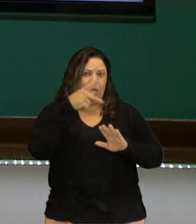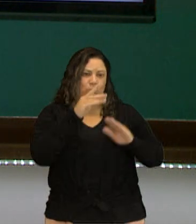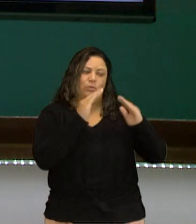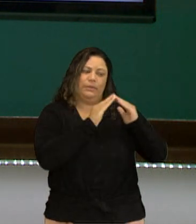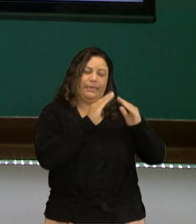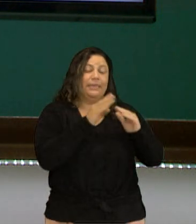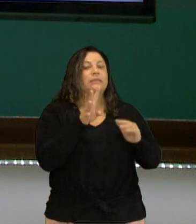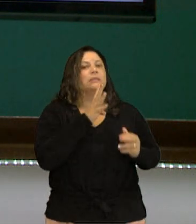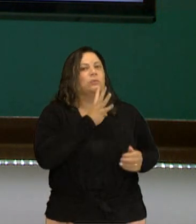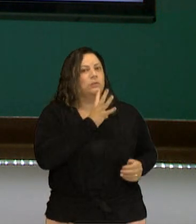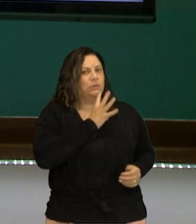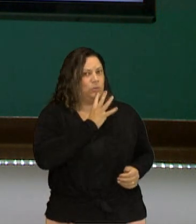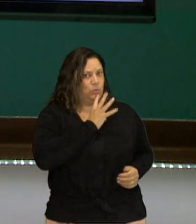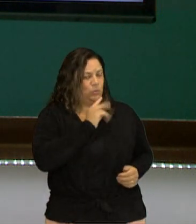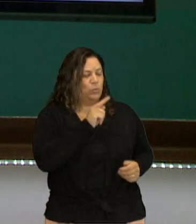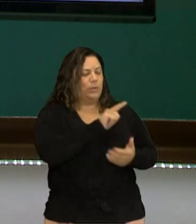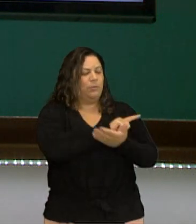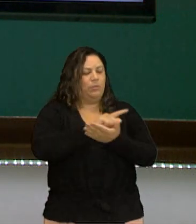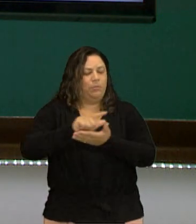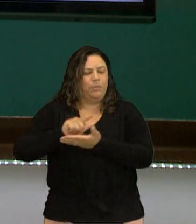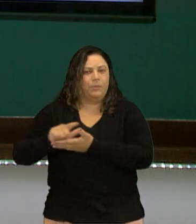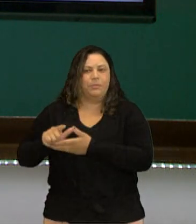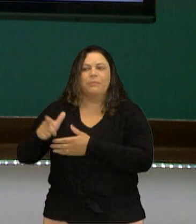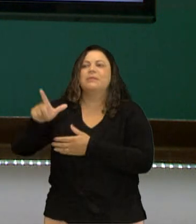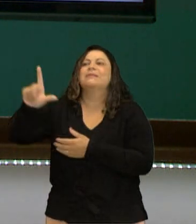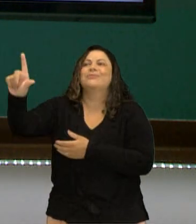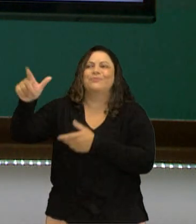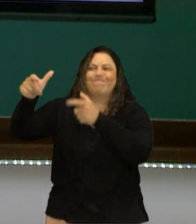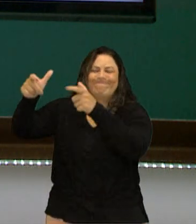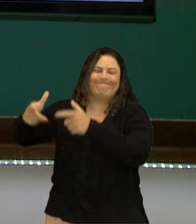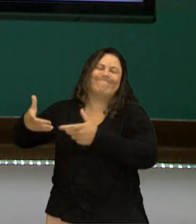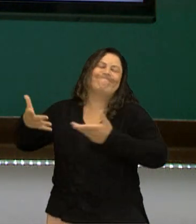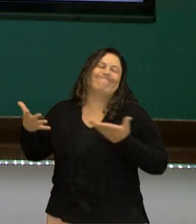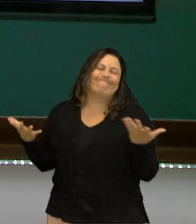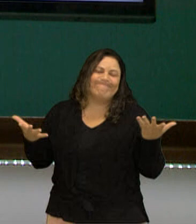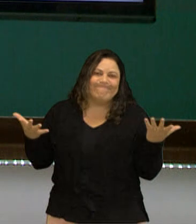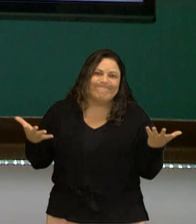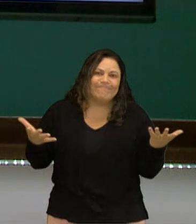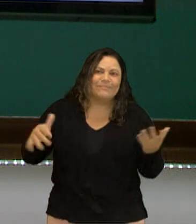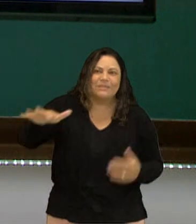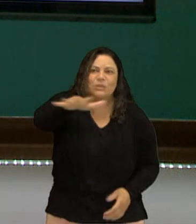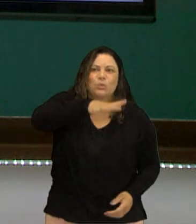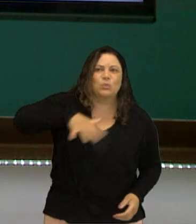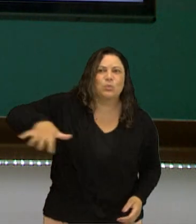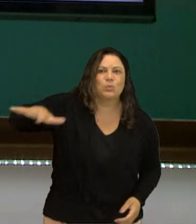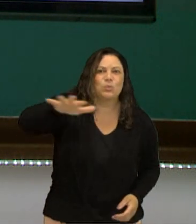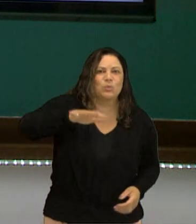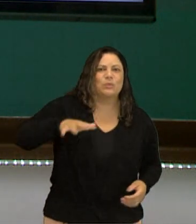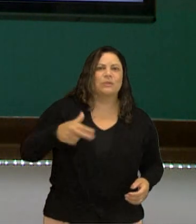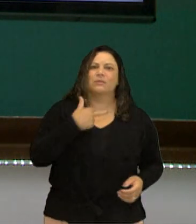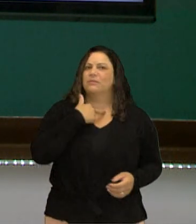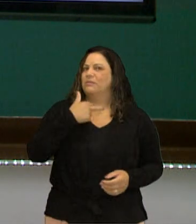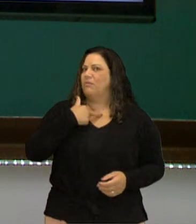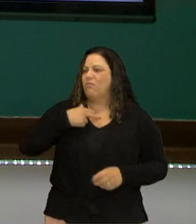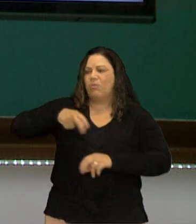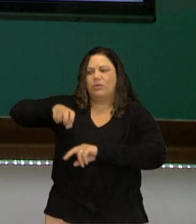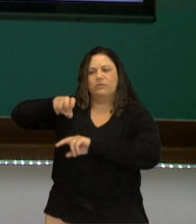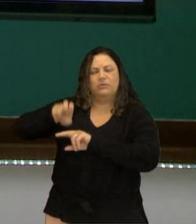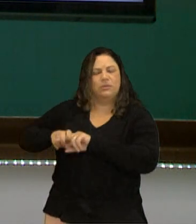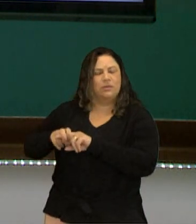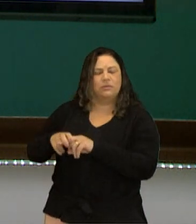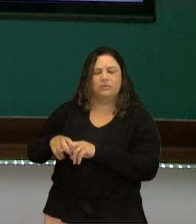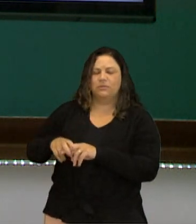conhece que esse vaso tem uma higienização. Mas em outros espaços públicos, não sentar no vaso